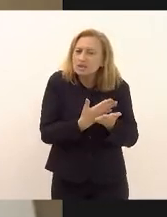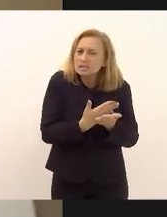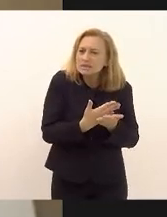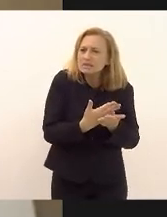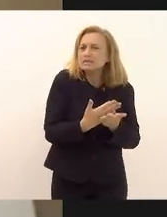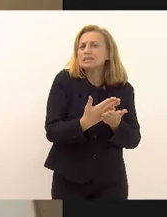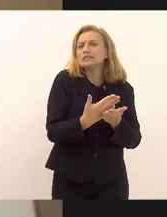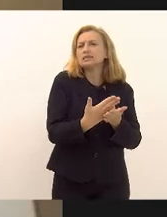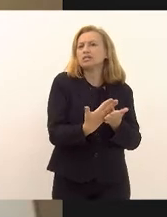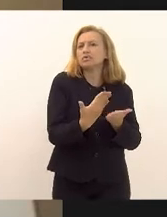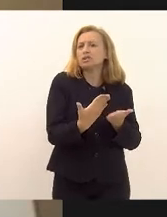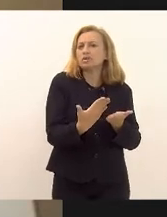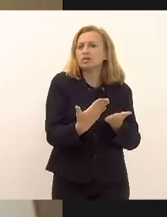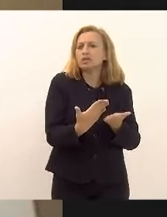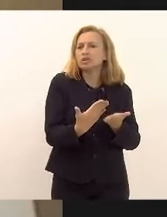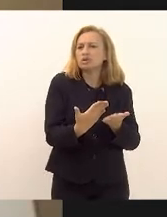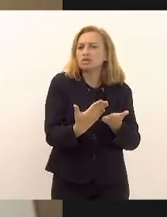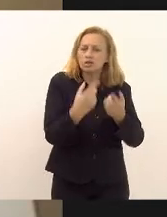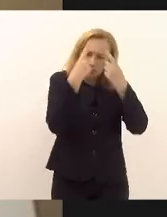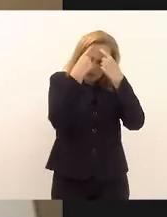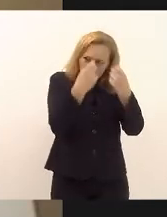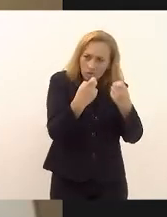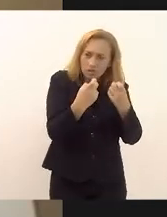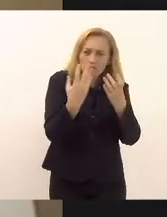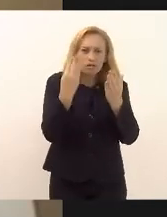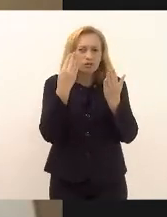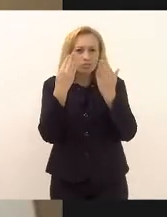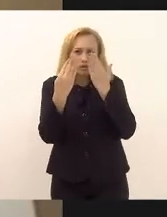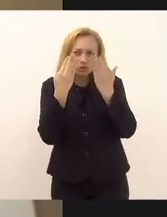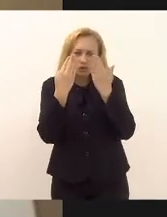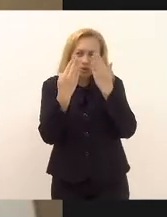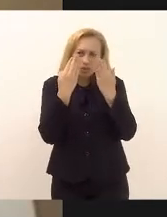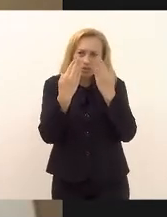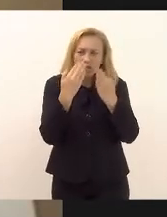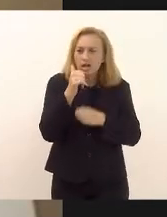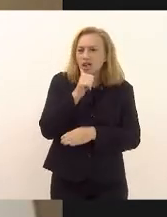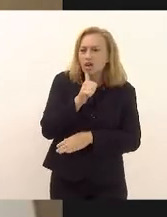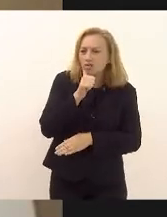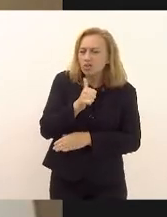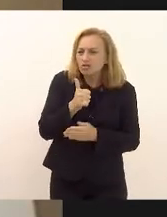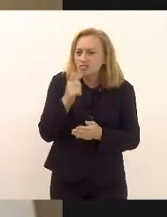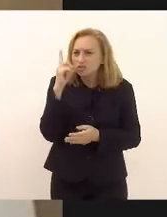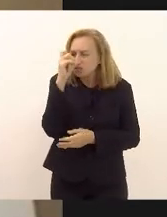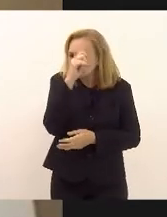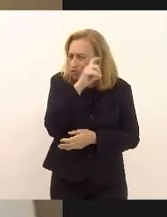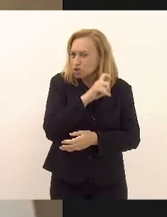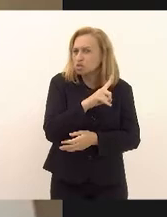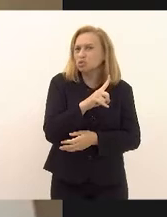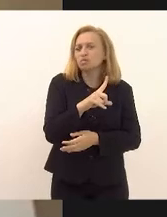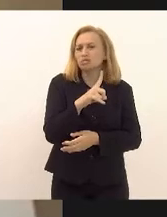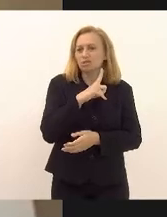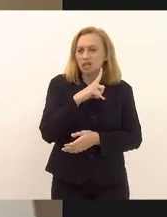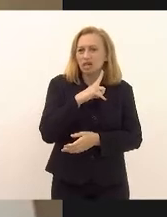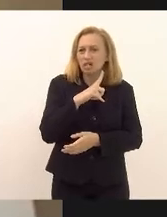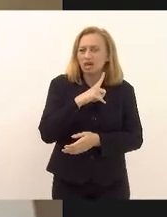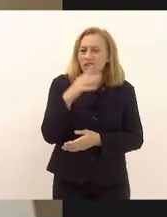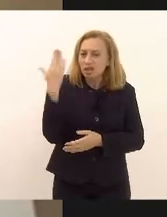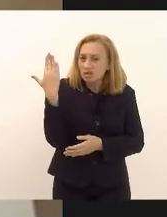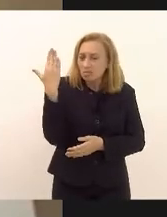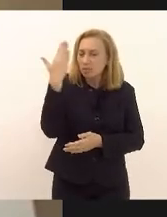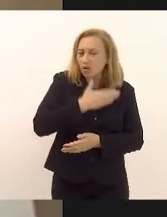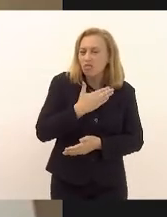com a violência psicológica e as mulheres têm uma dificuldade muito grande de poder